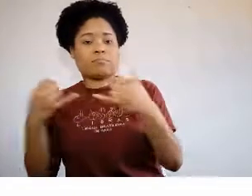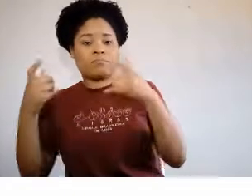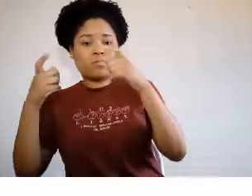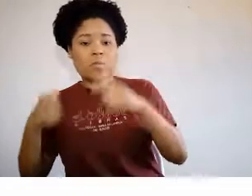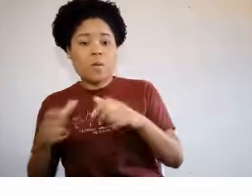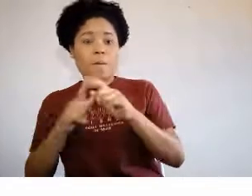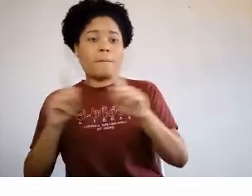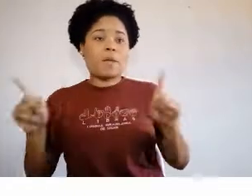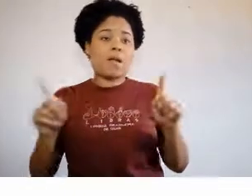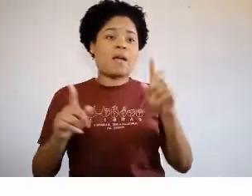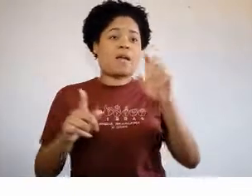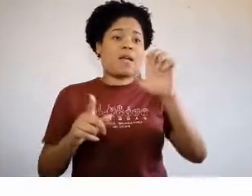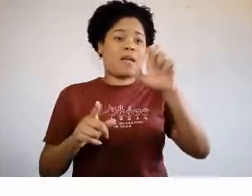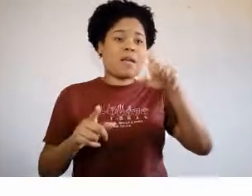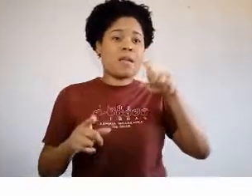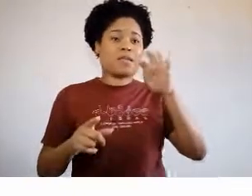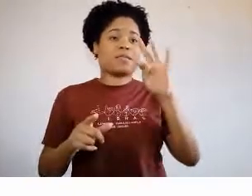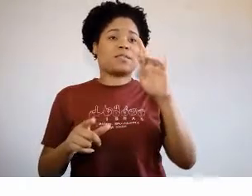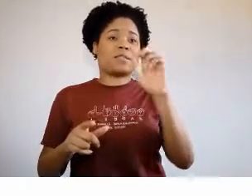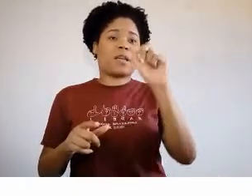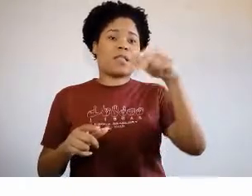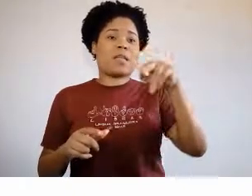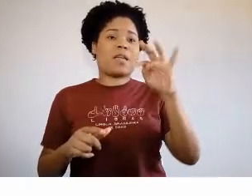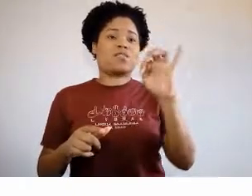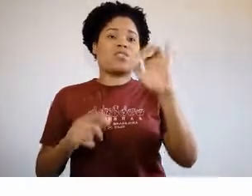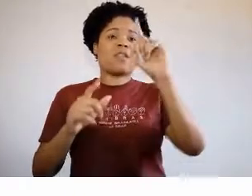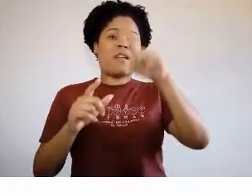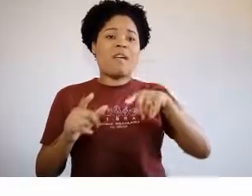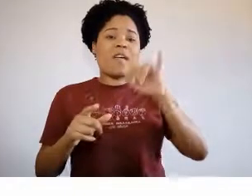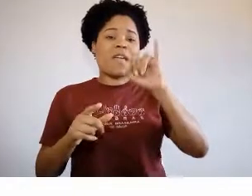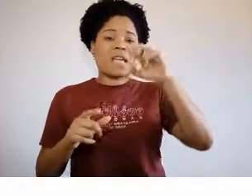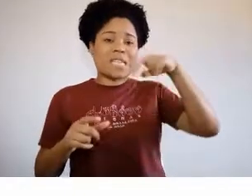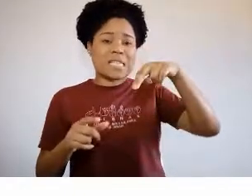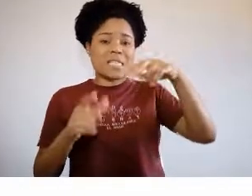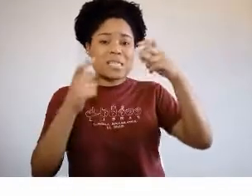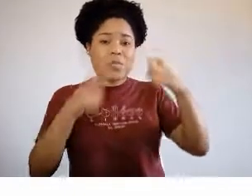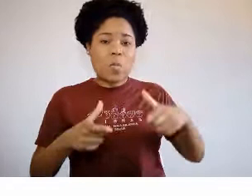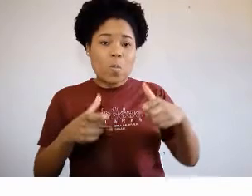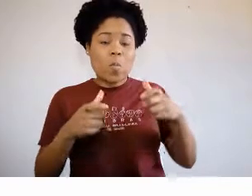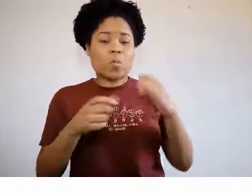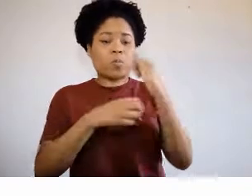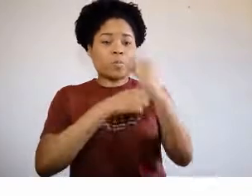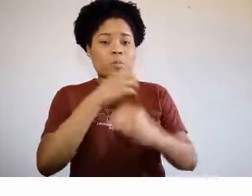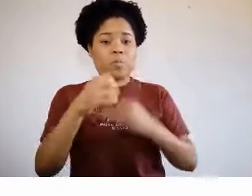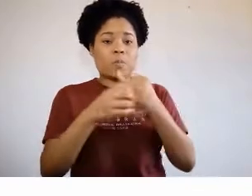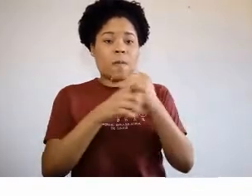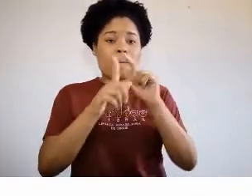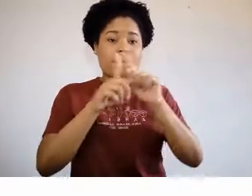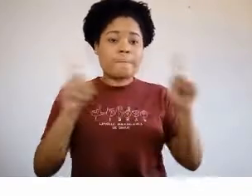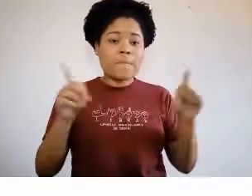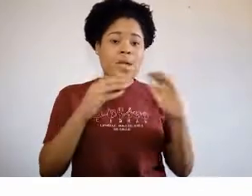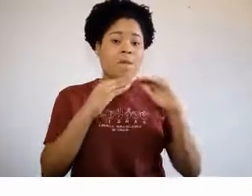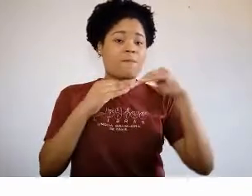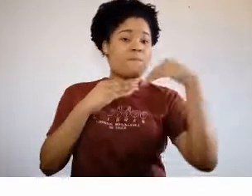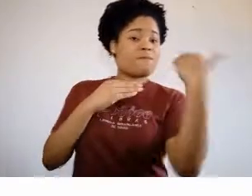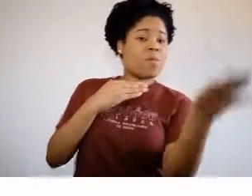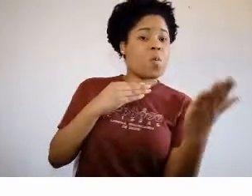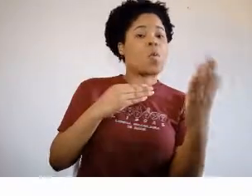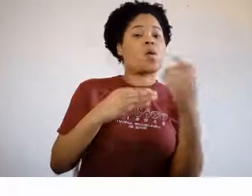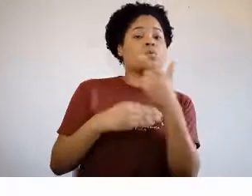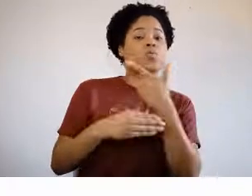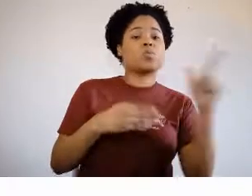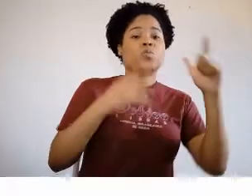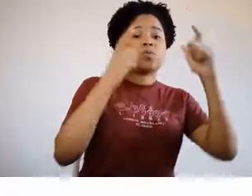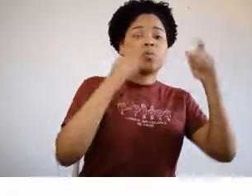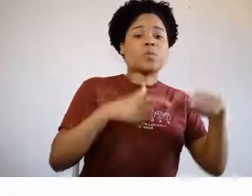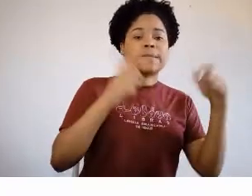local. Agora, extranet é uma intranet, ou seja, uma rede local com acesso à internet, mas de fora, lá